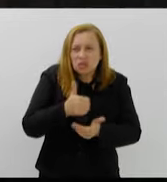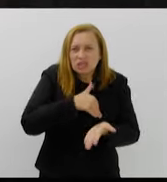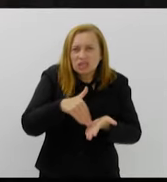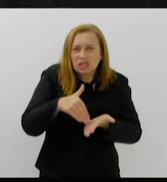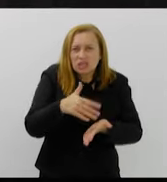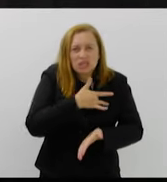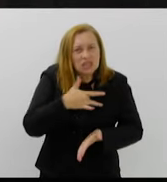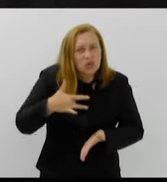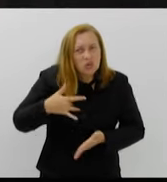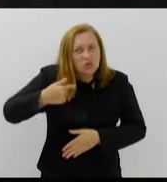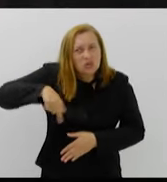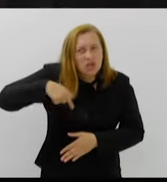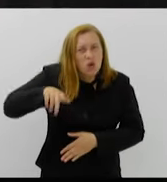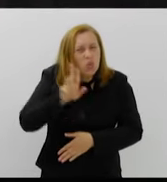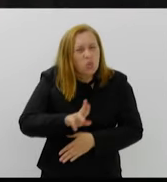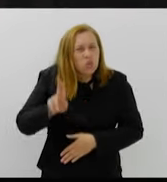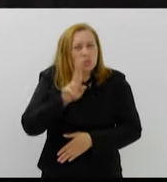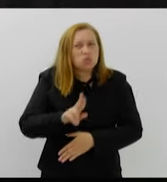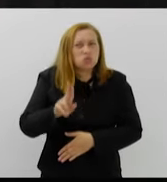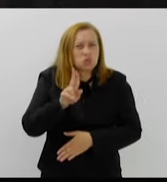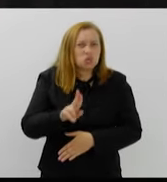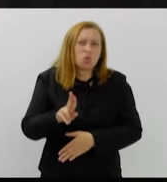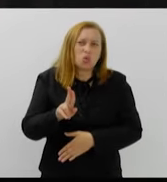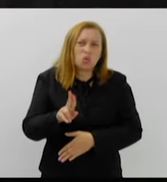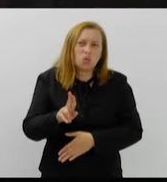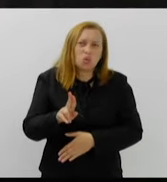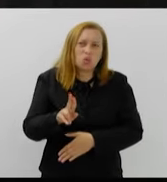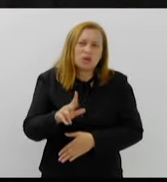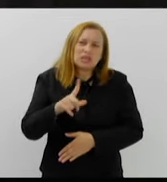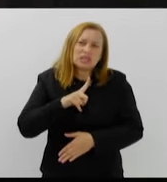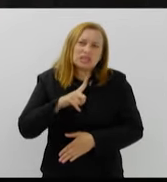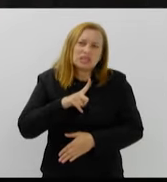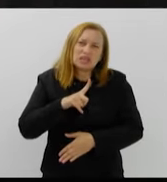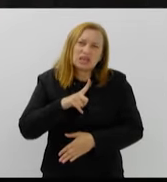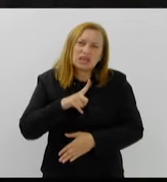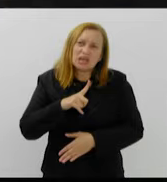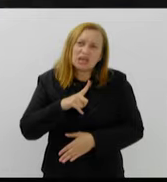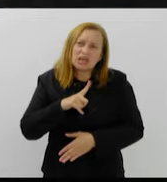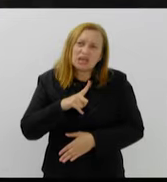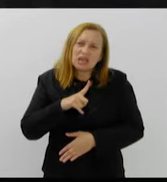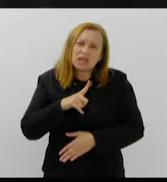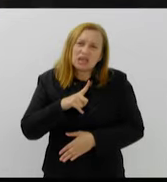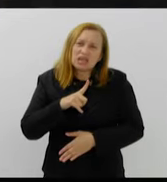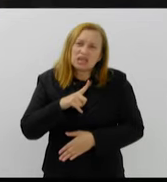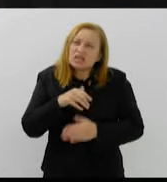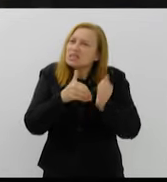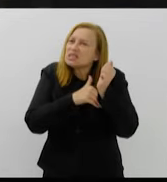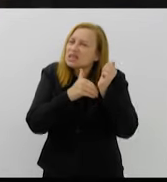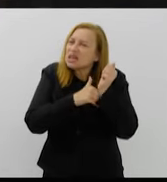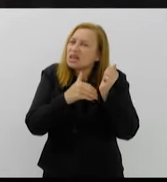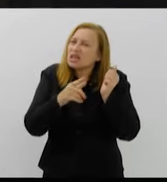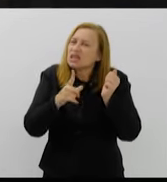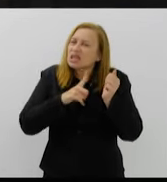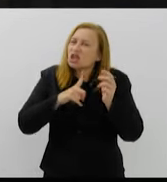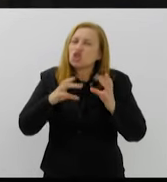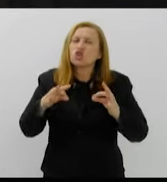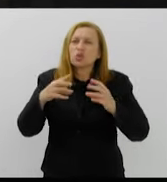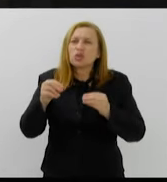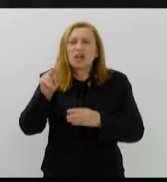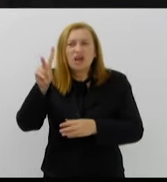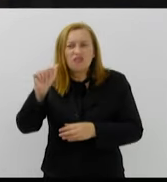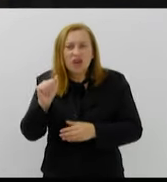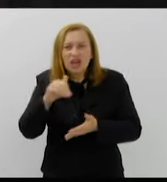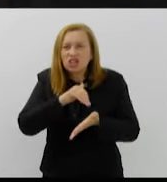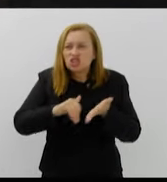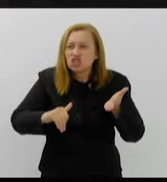Queimados usou da prerrogativa de ter a senha da fila do ceg e ocupar todas essas vagas Presidente tirando